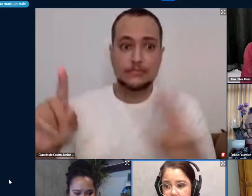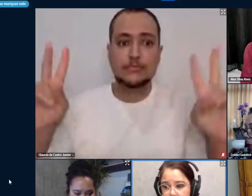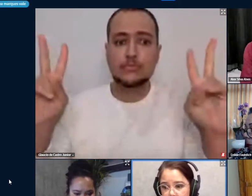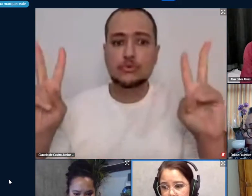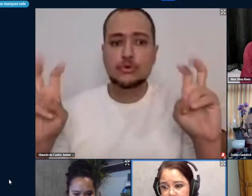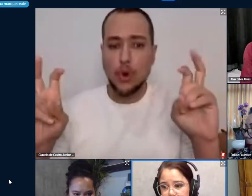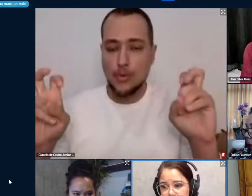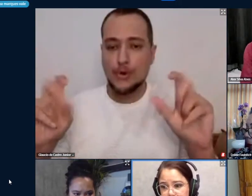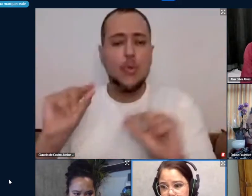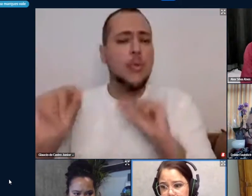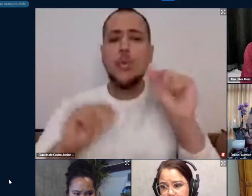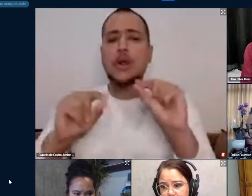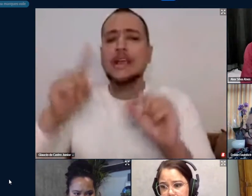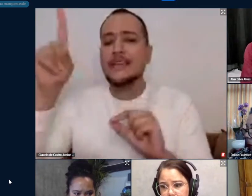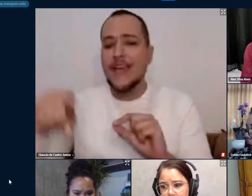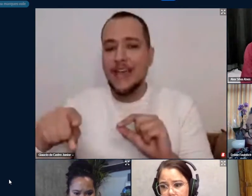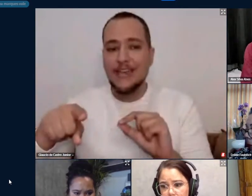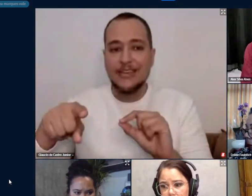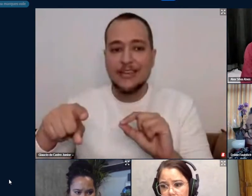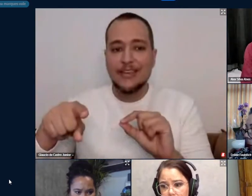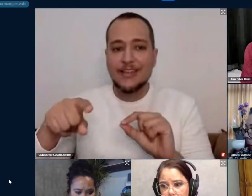Segunda questão.